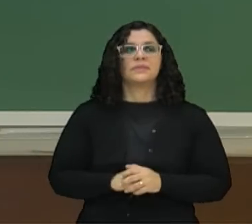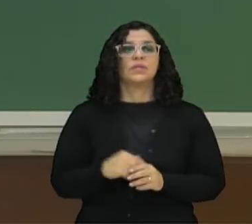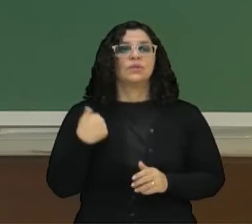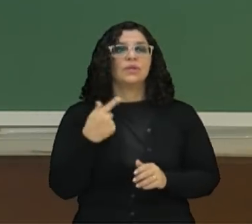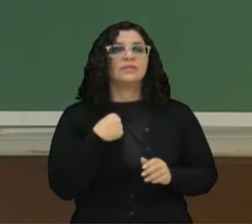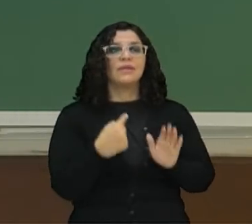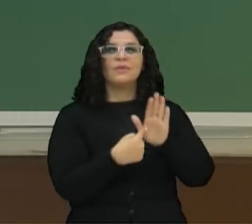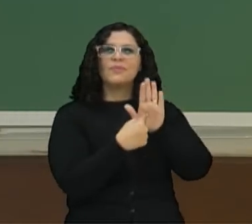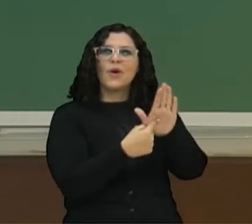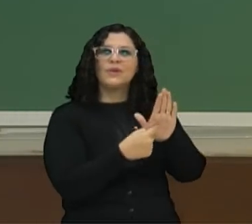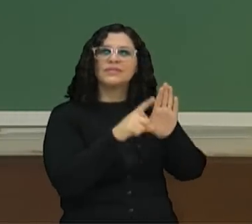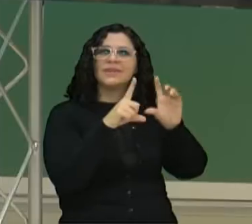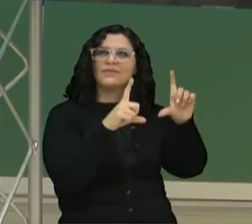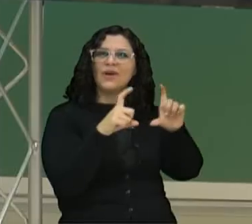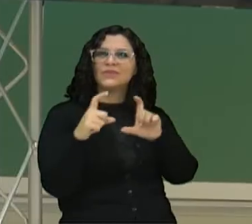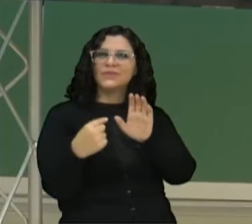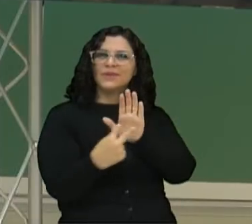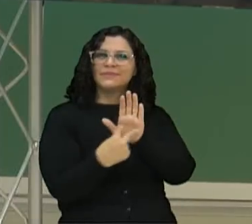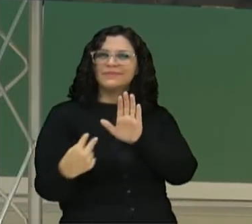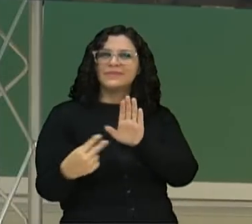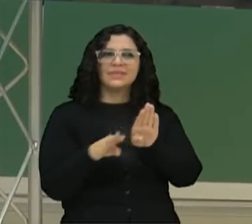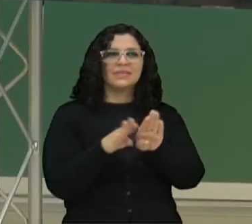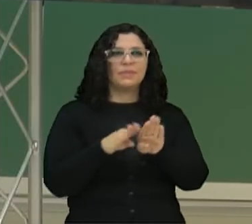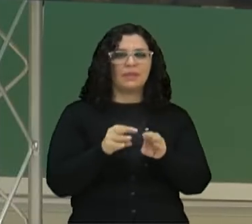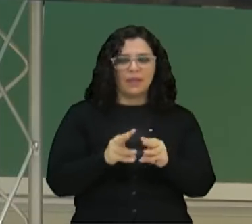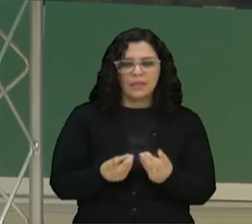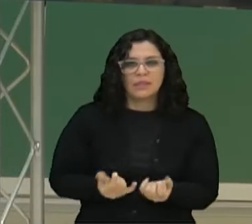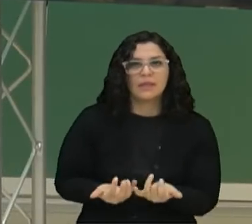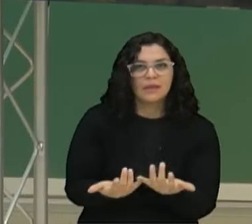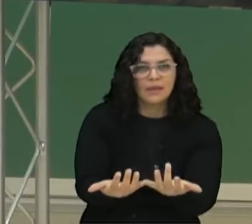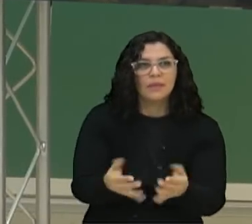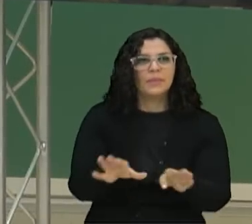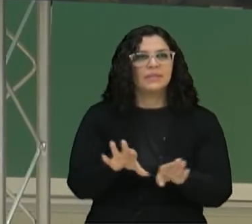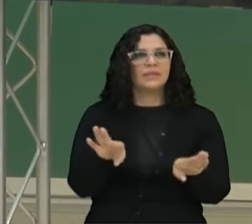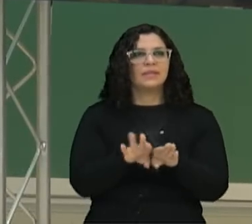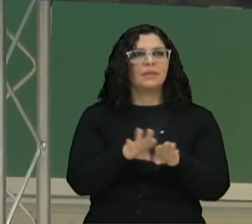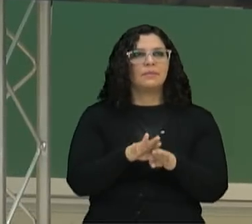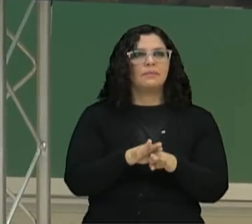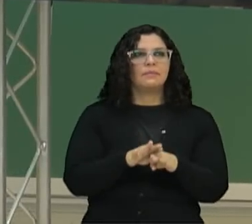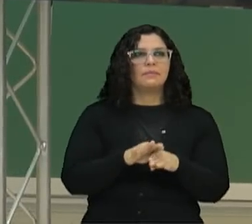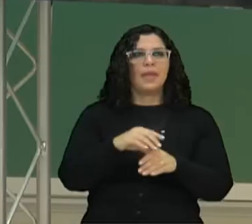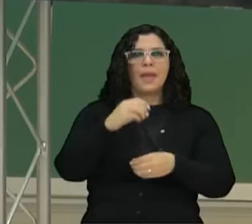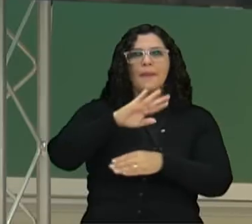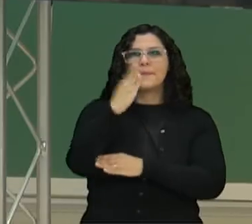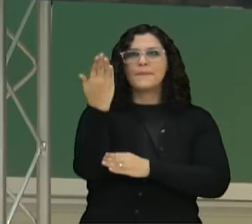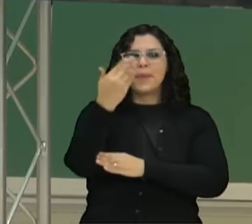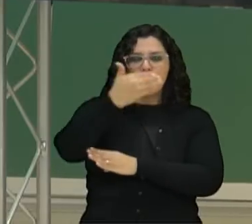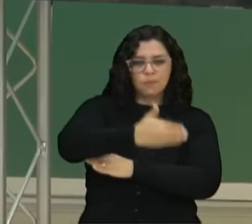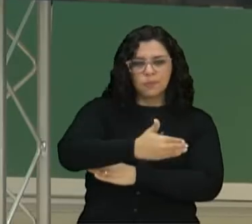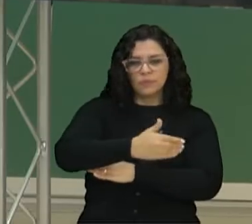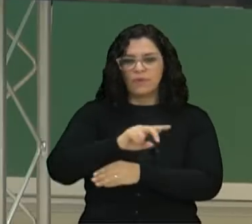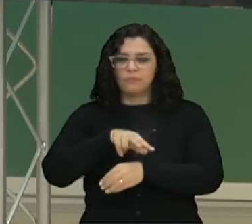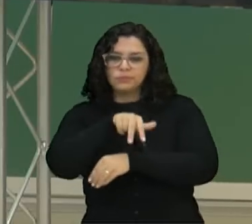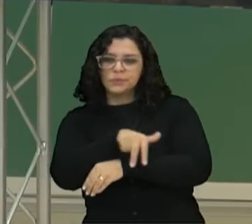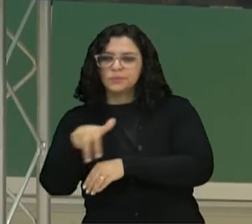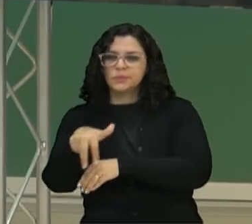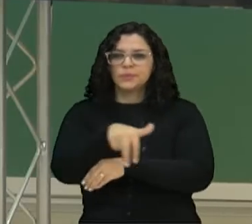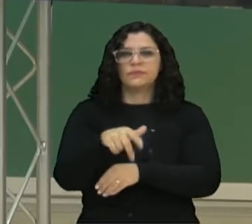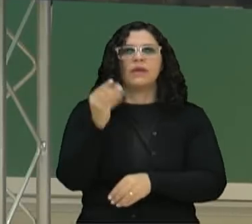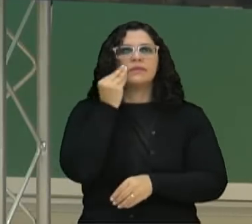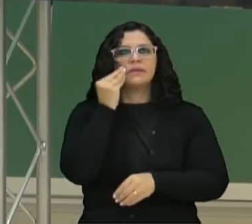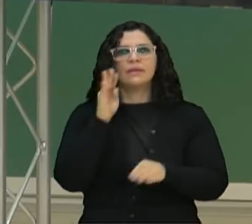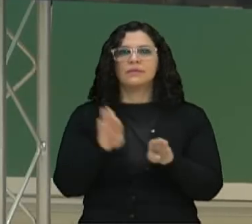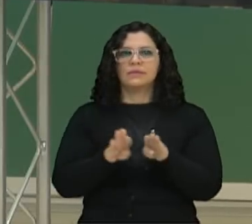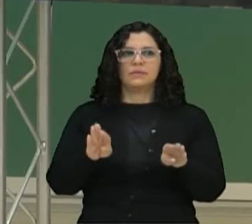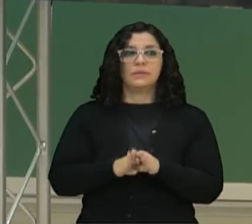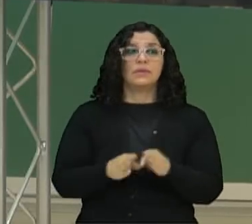gente tem uns exemplos, né? Onde existe grama, onde existe troncos, aí você pula o tronco, você vai para lá, você vai para cá. E